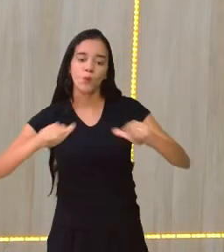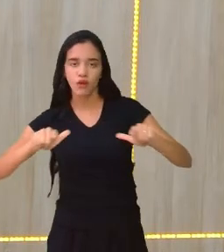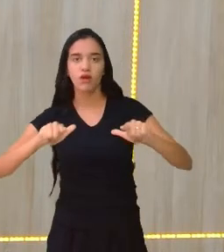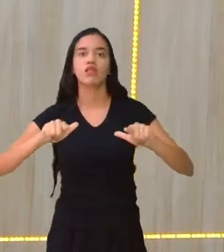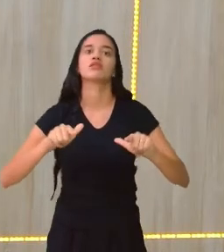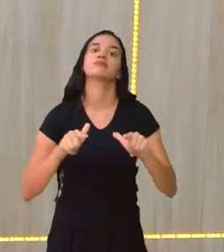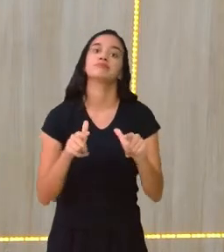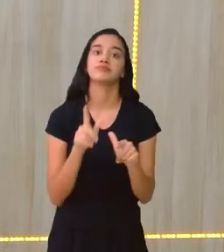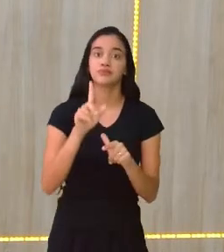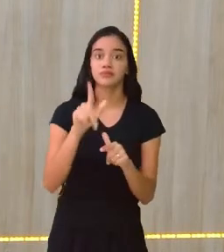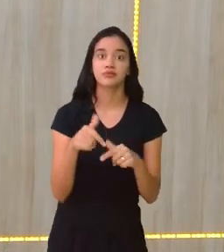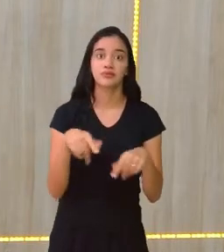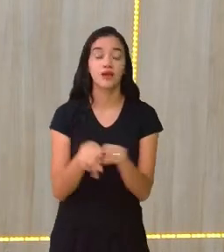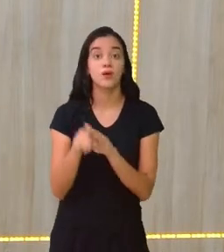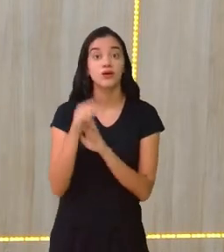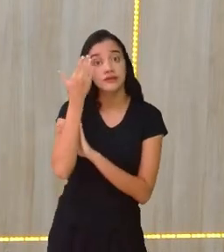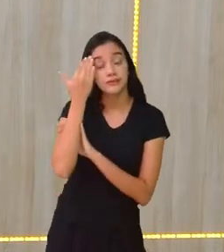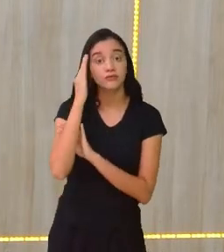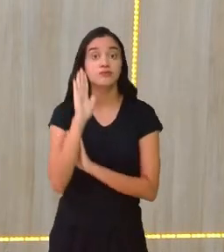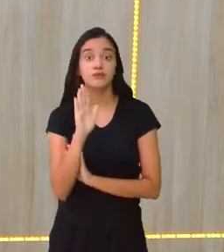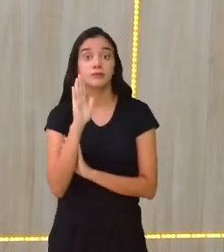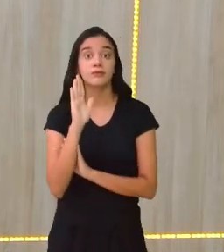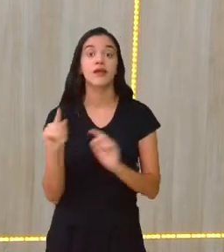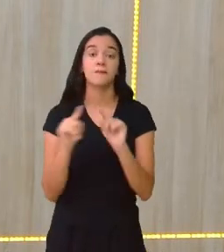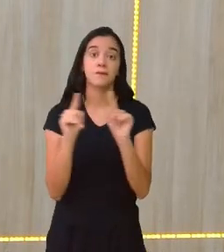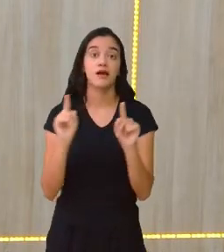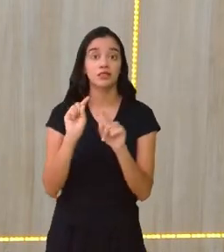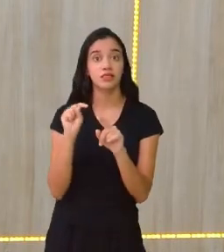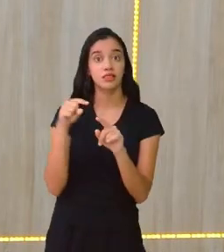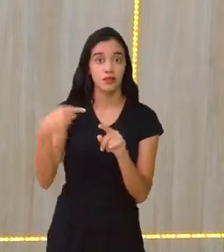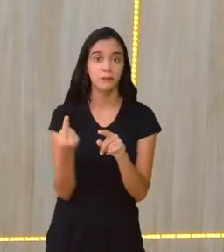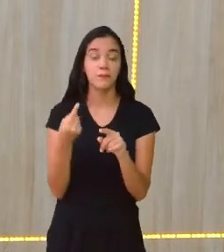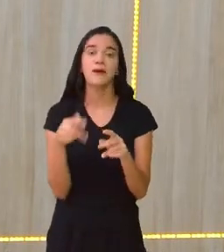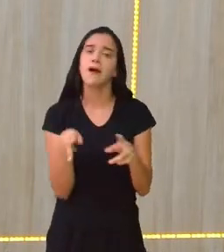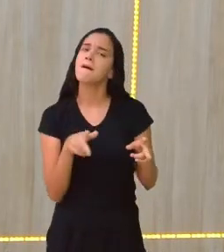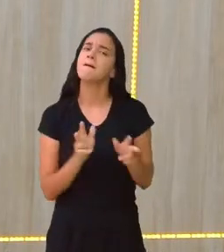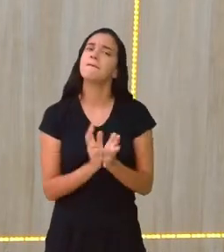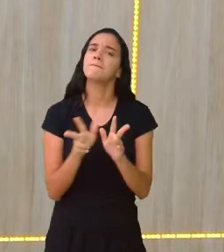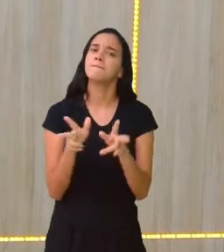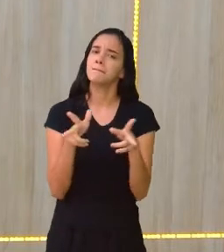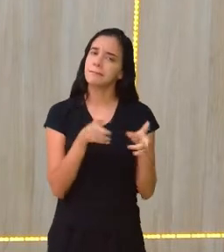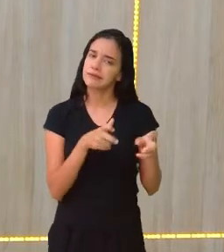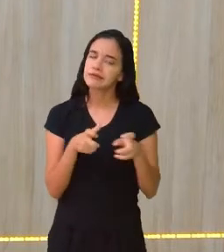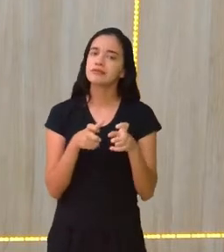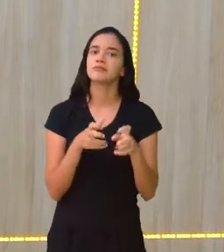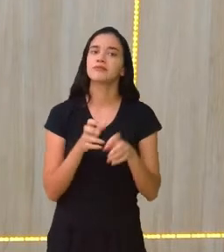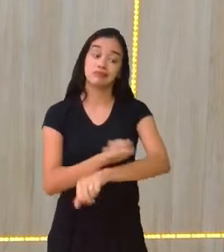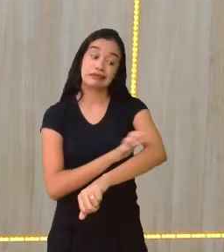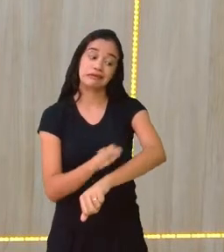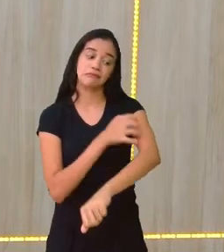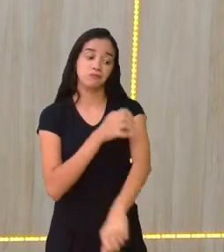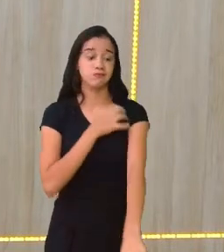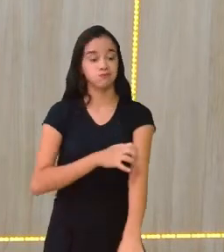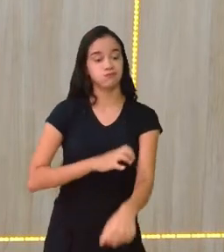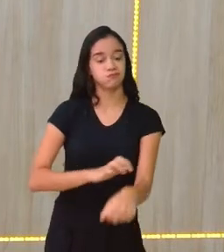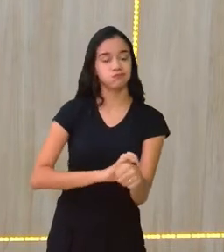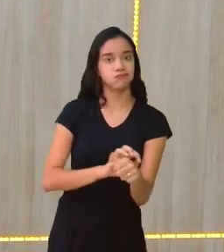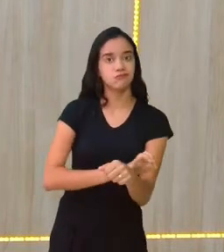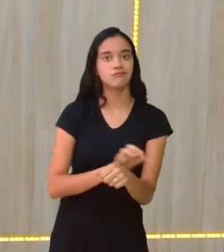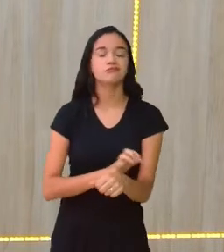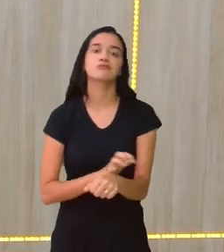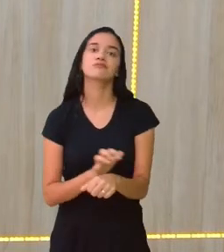praia e não sabia-se direito, mas depois viu que causava aquela coceira, né? Aquela coisa toda.